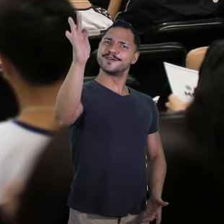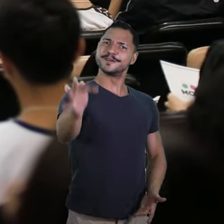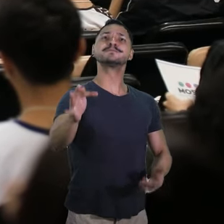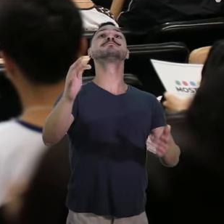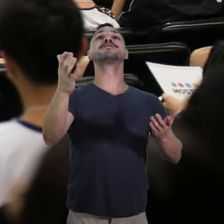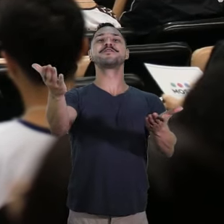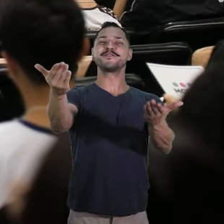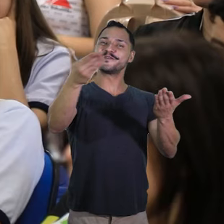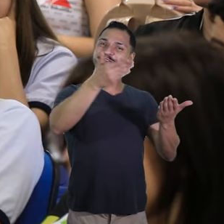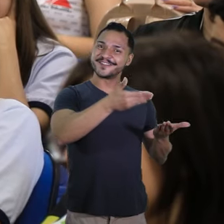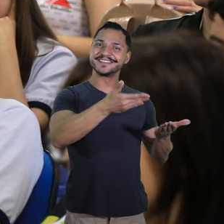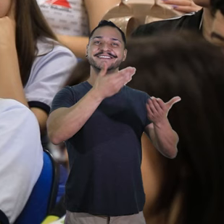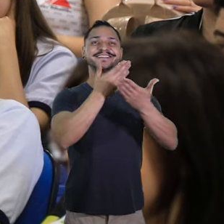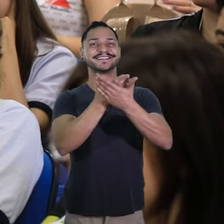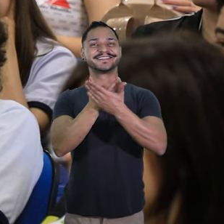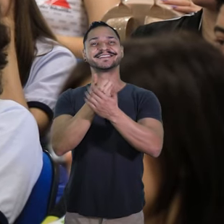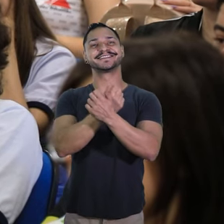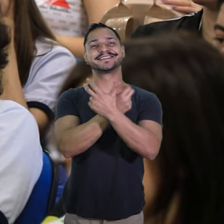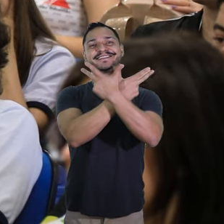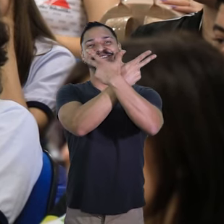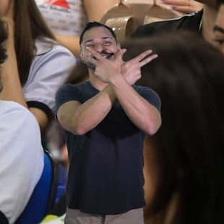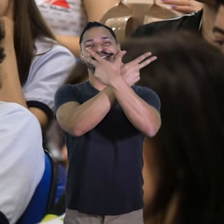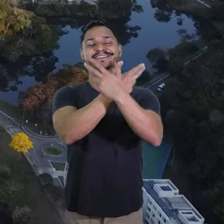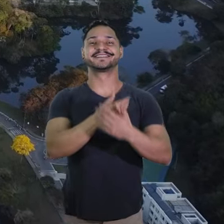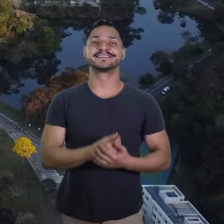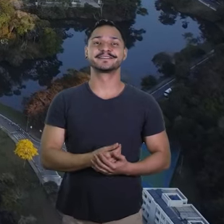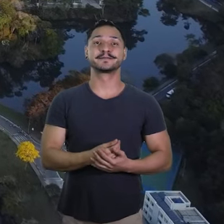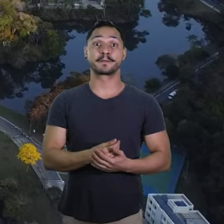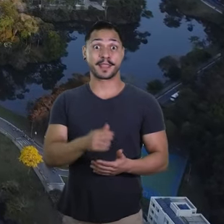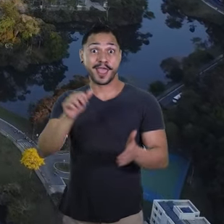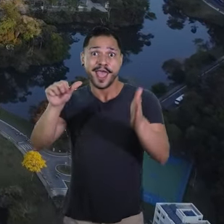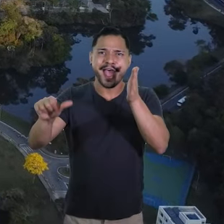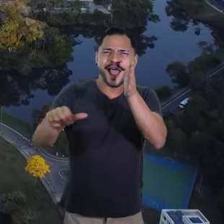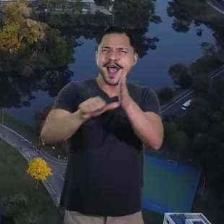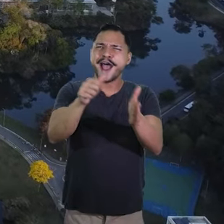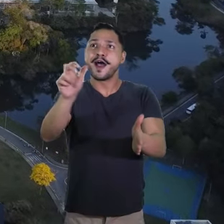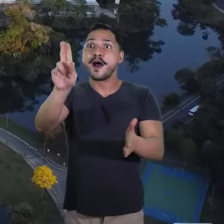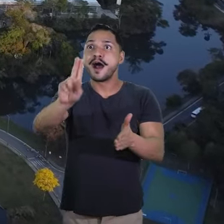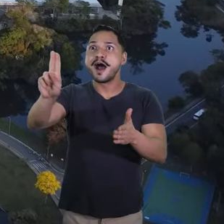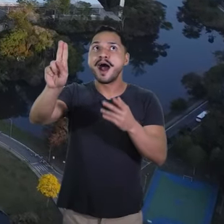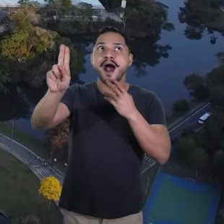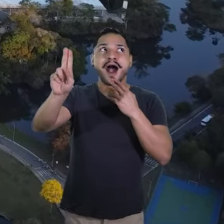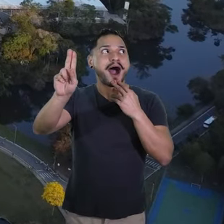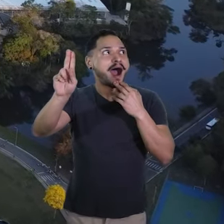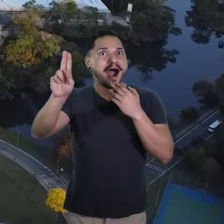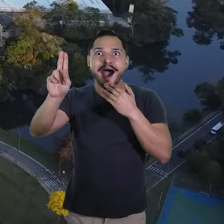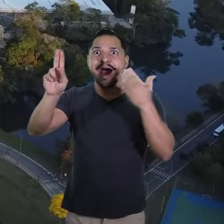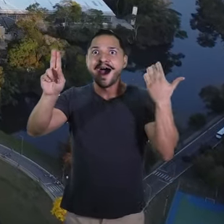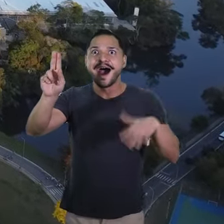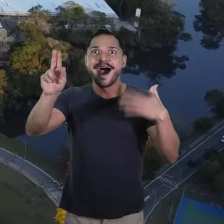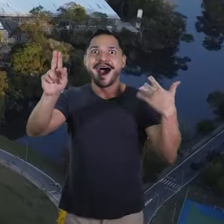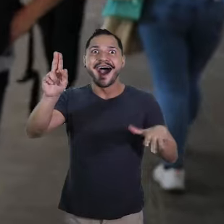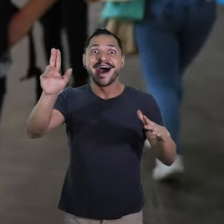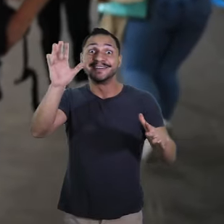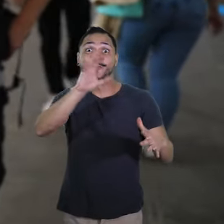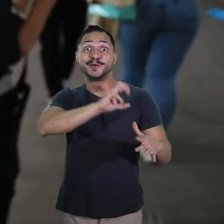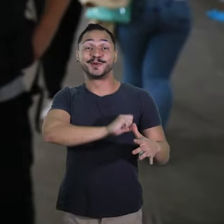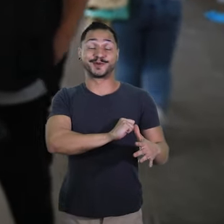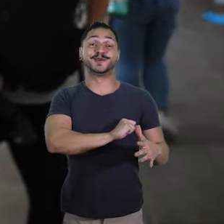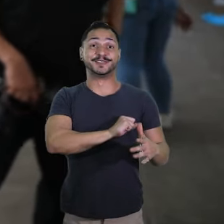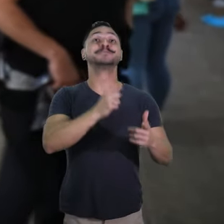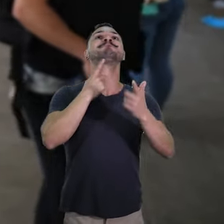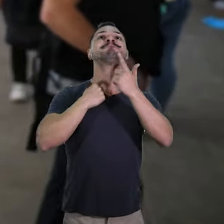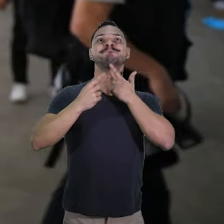vida deles e para o futuro deles isso pode ser vir estudar aqui na Universidade Federal de Viçosa. É a primeira universidade que eu